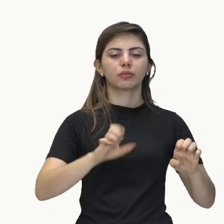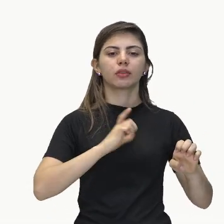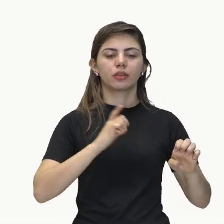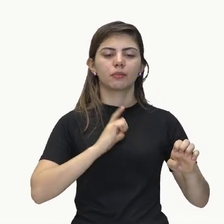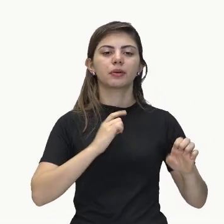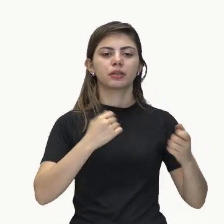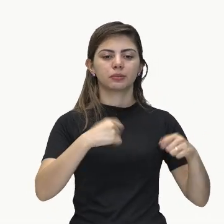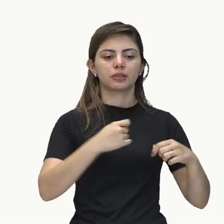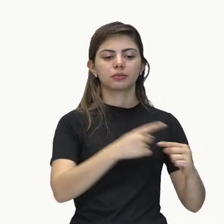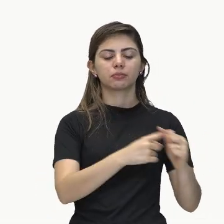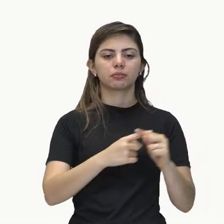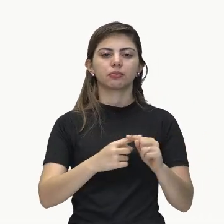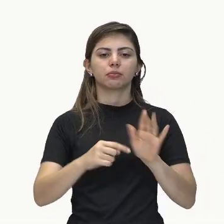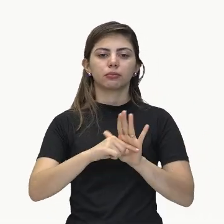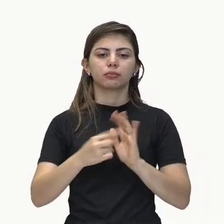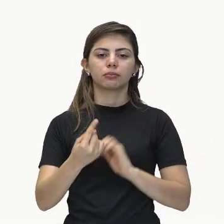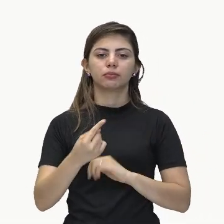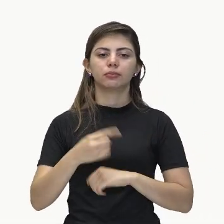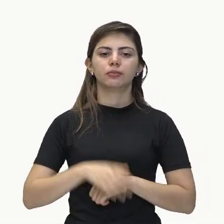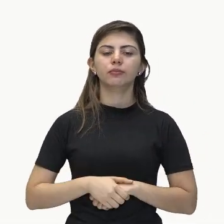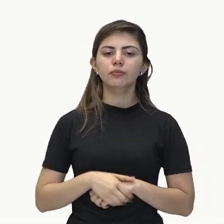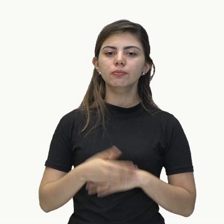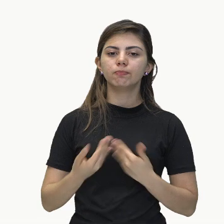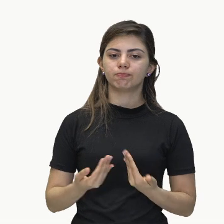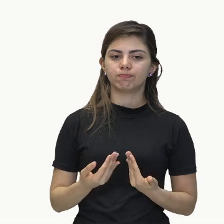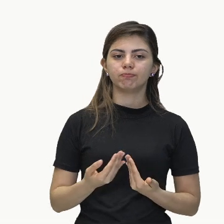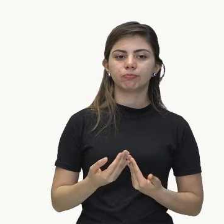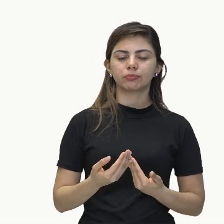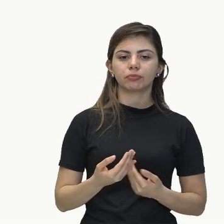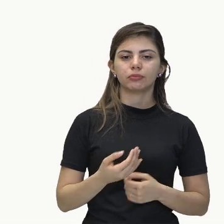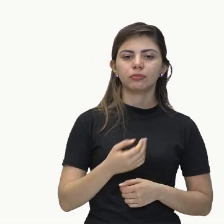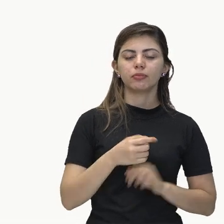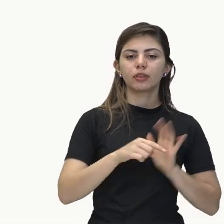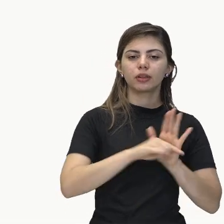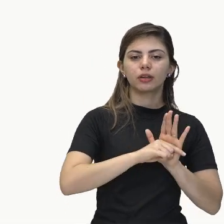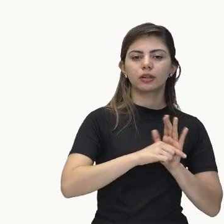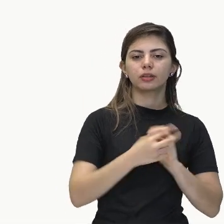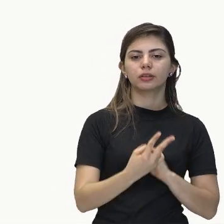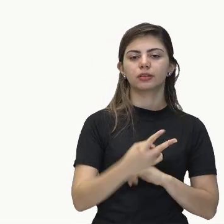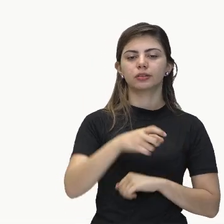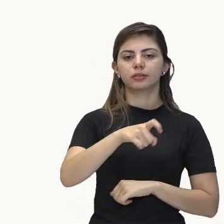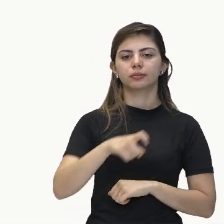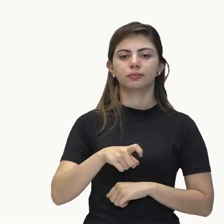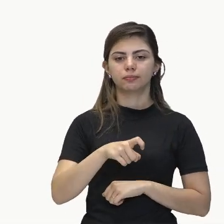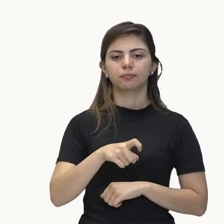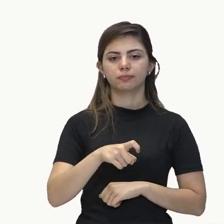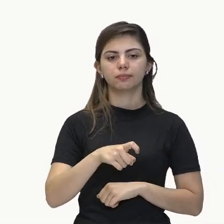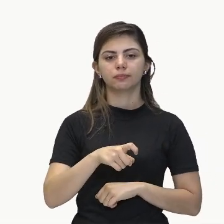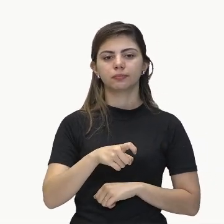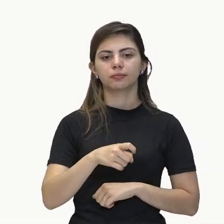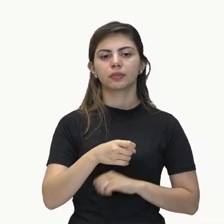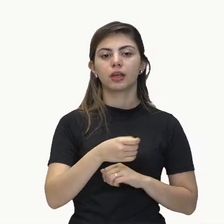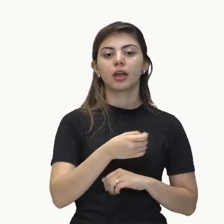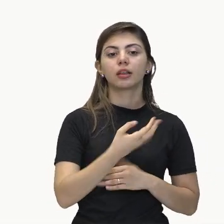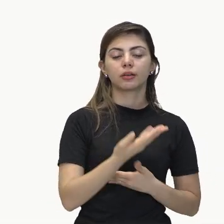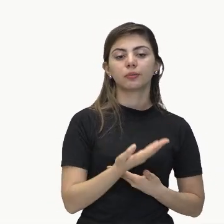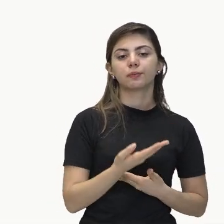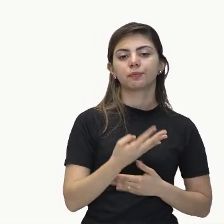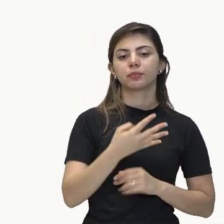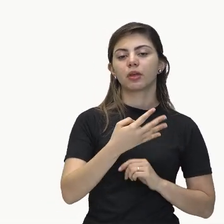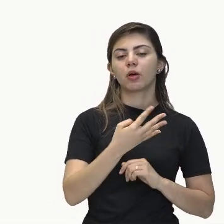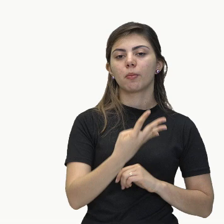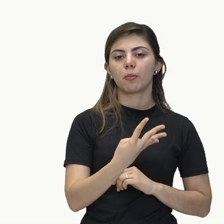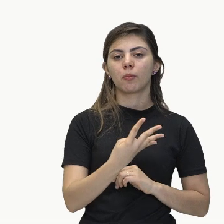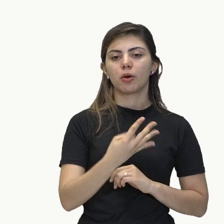seus sinais. Então, aqui o 2, que era o 2x, que era positivo, ficou negativo. o 4y, que era negativo, ficou